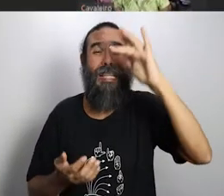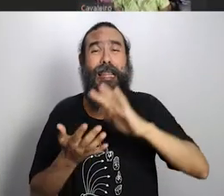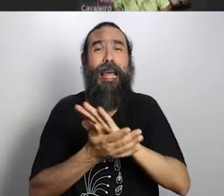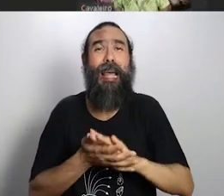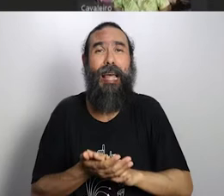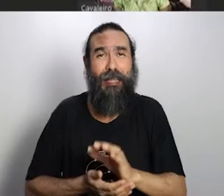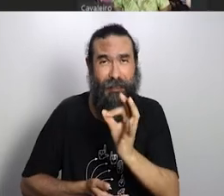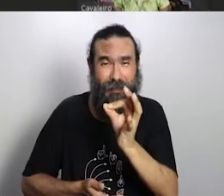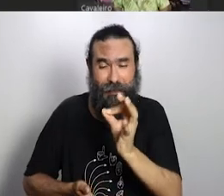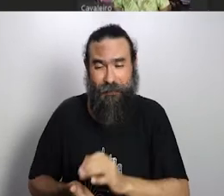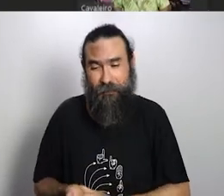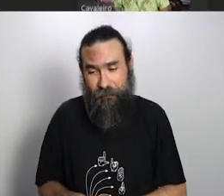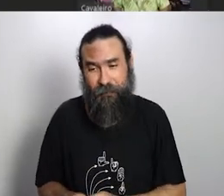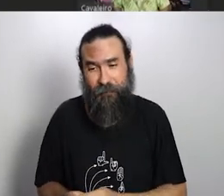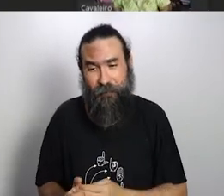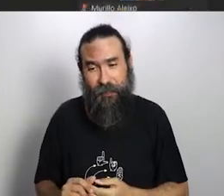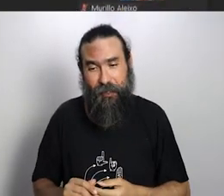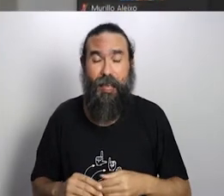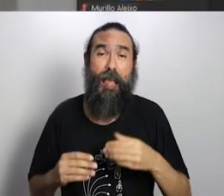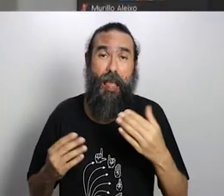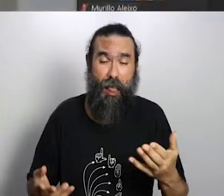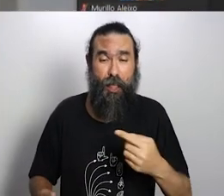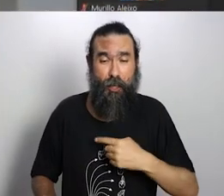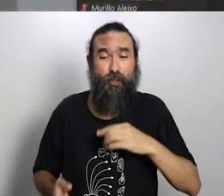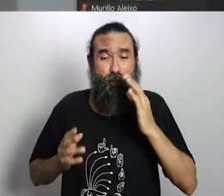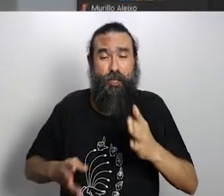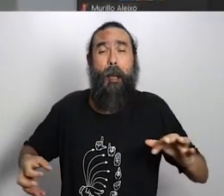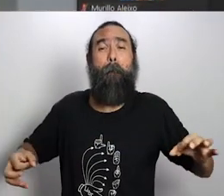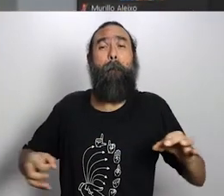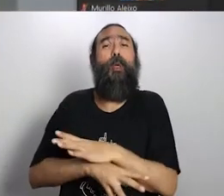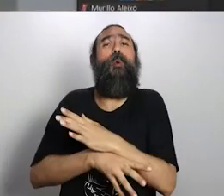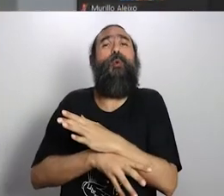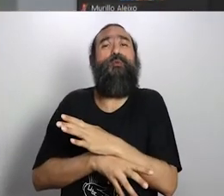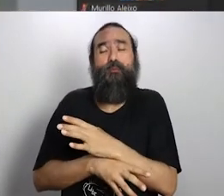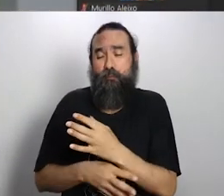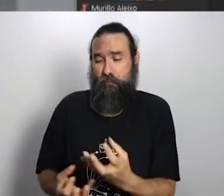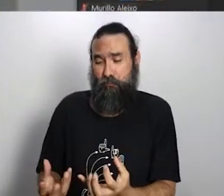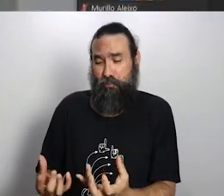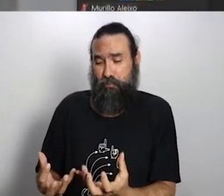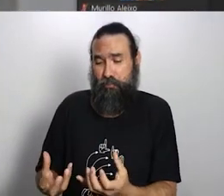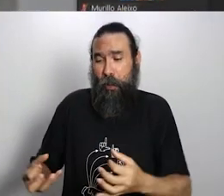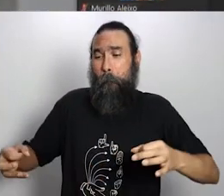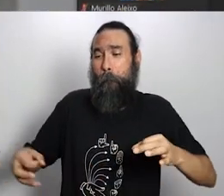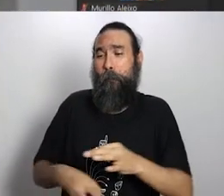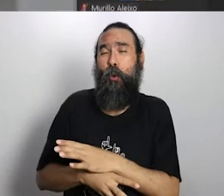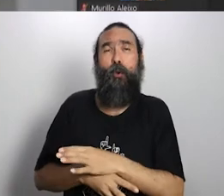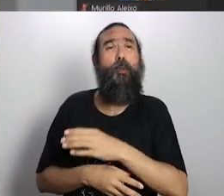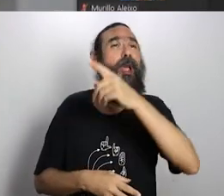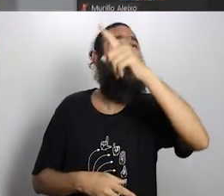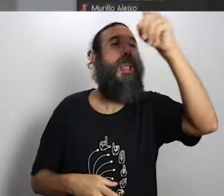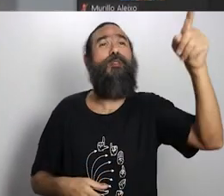Lia, eu escutei você dizendo o seguinte. Década de 60, 70,